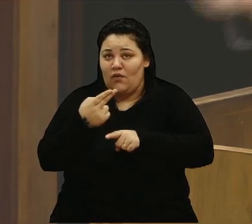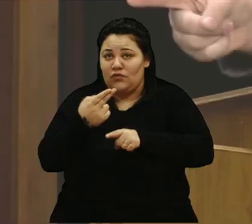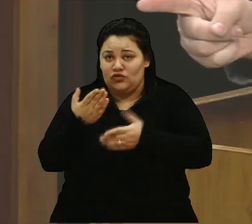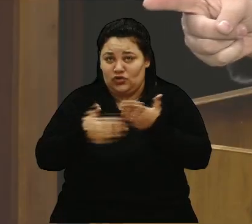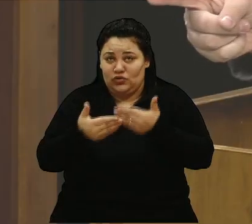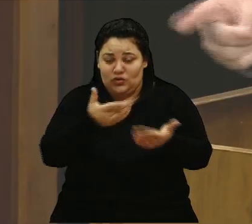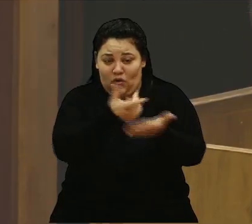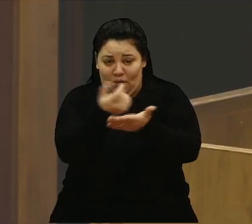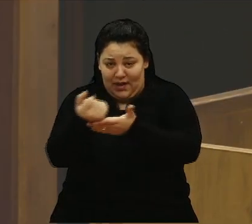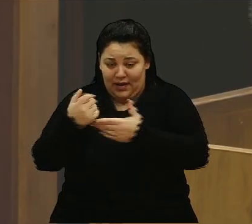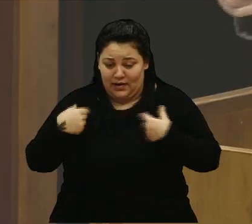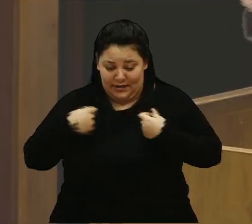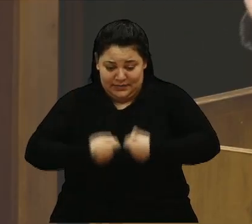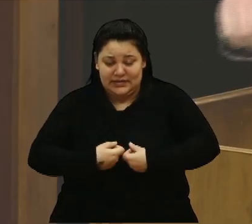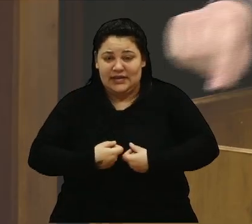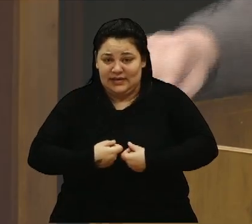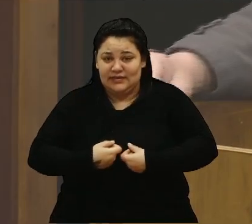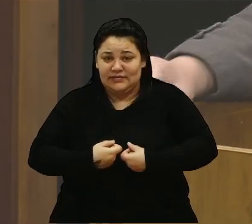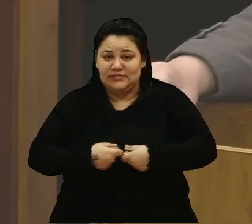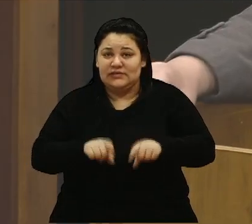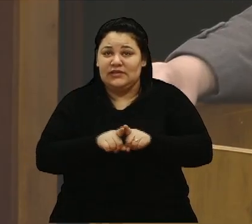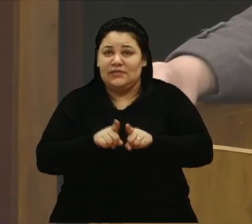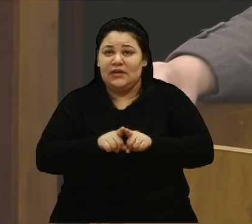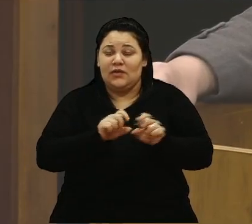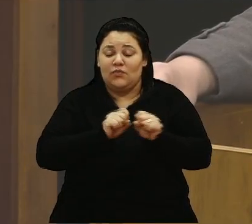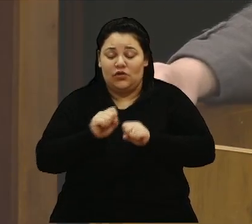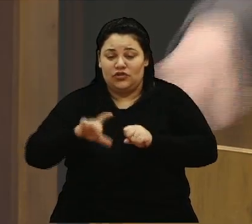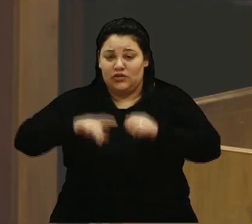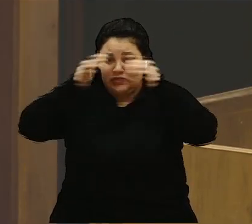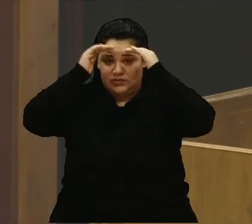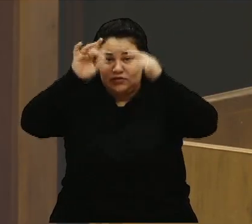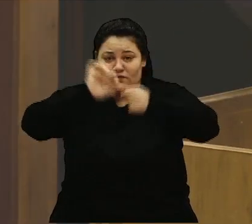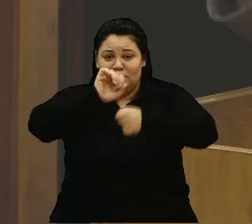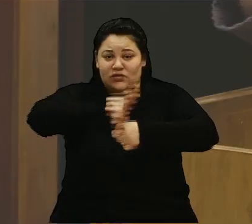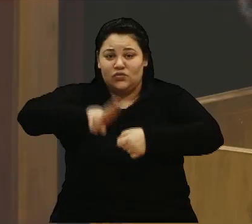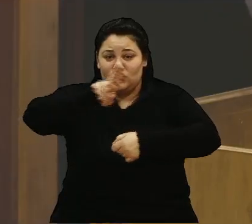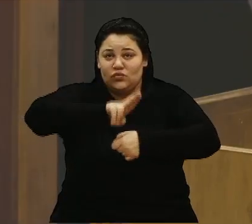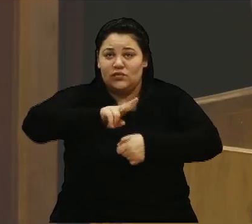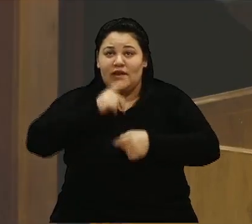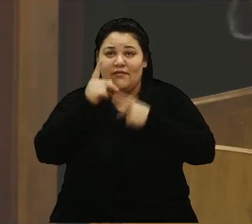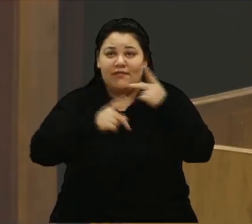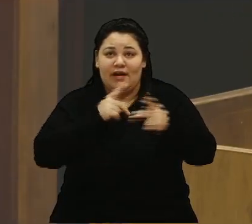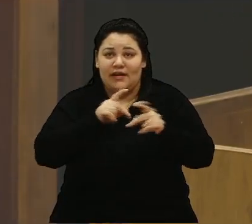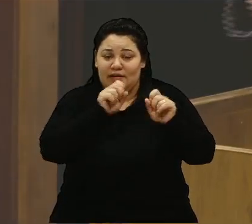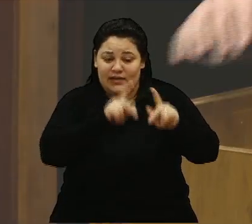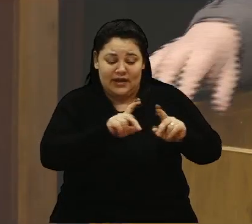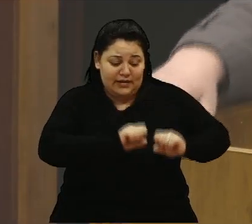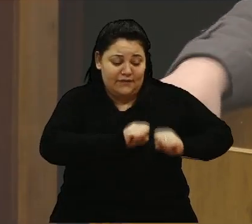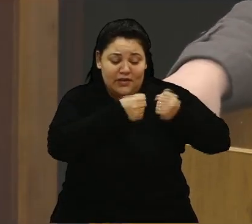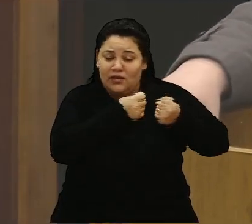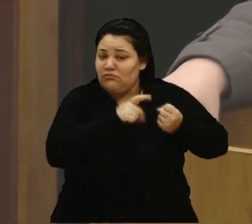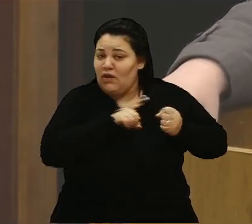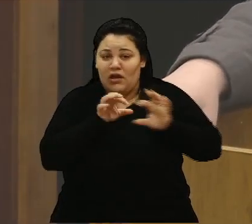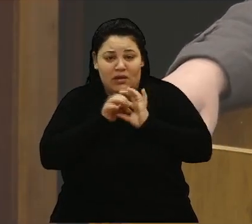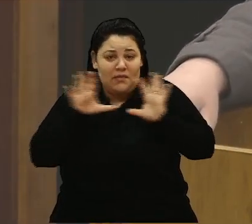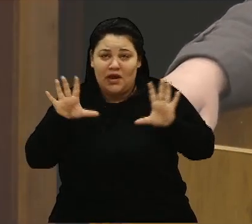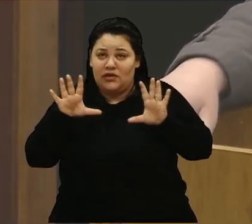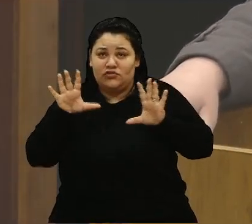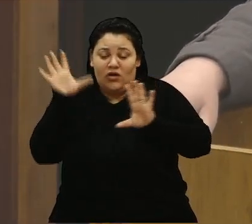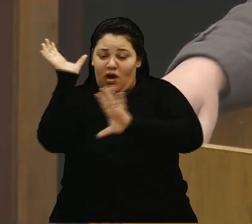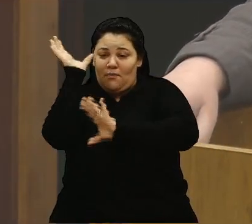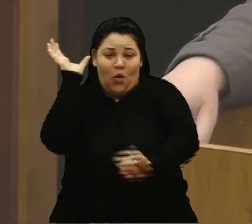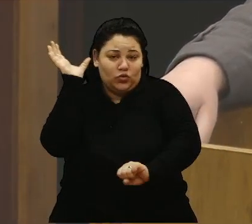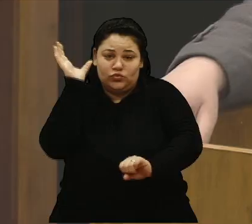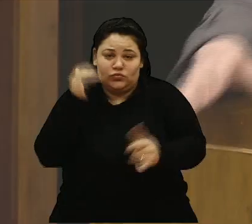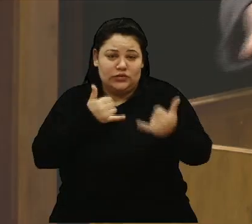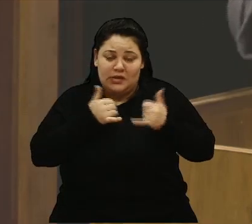Feminicídio Zero, tenham o respeito de fazer uso da sua fala aqui dentro também. Quem quer defender o aborto, tenha liberdade de defender nessa casa, não seja rechaçado